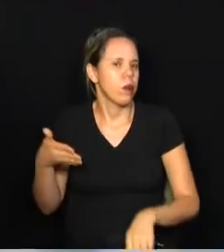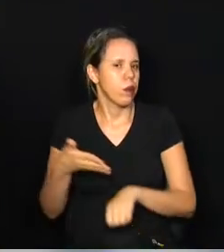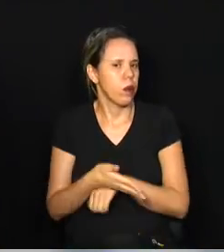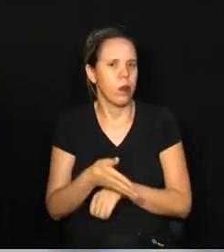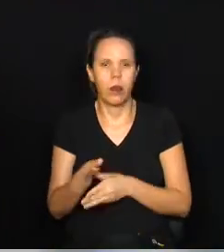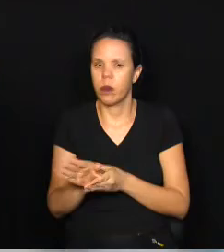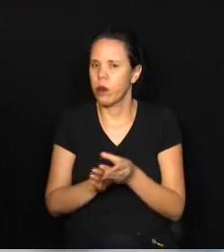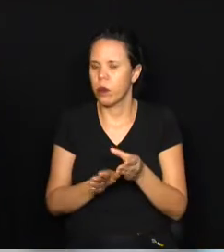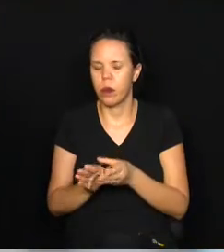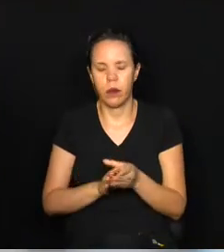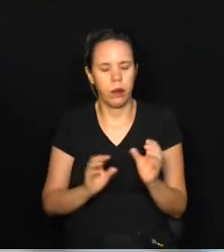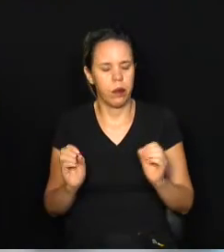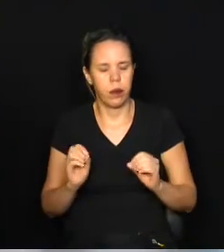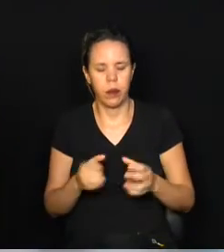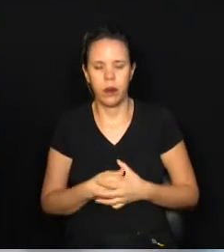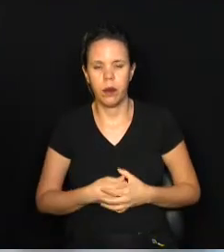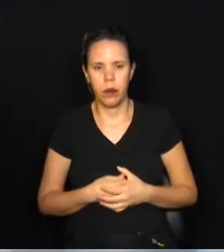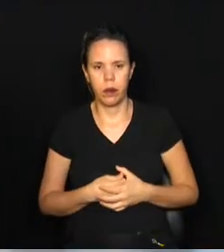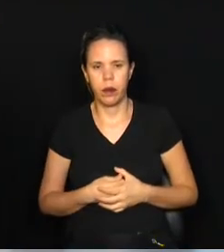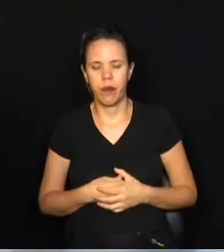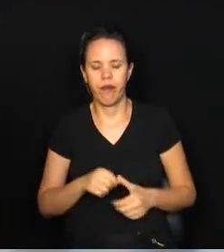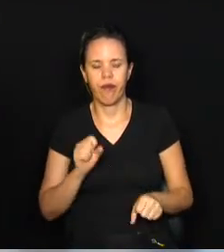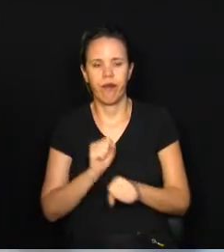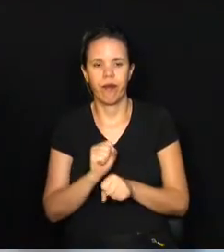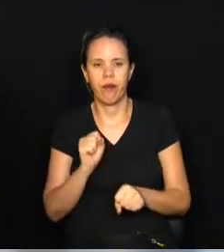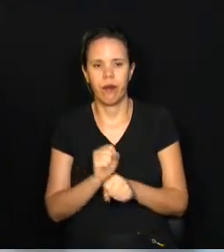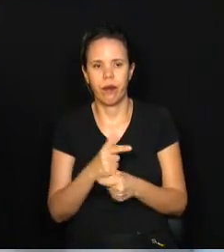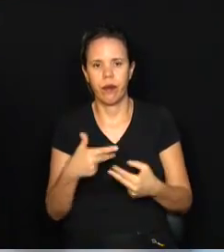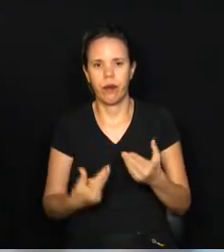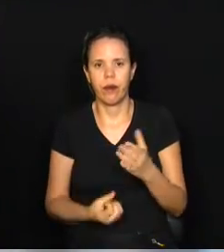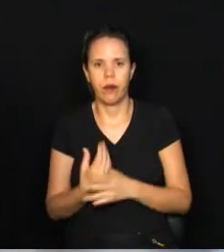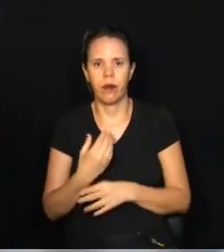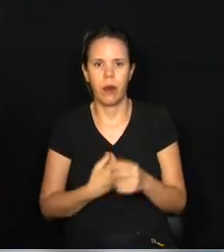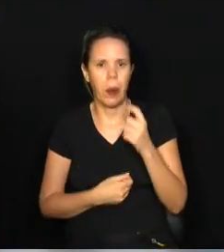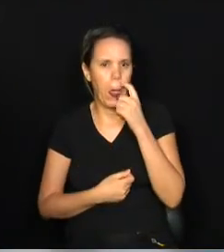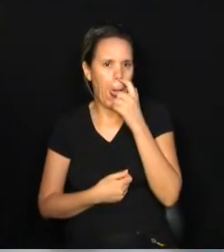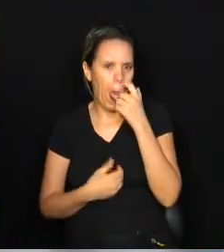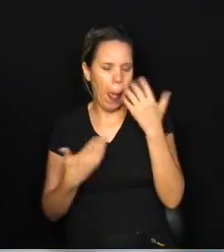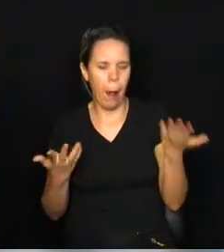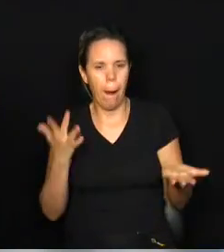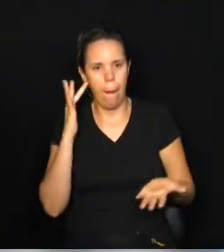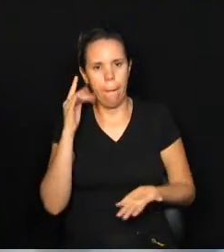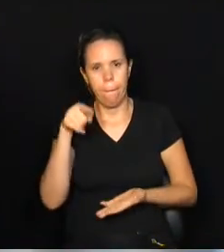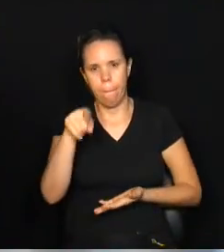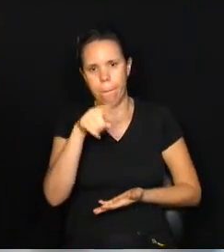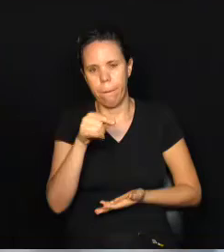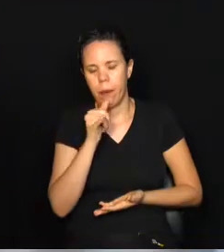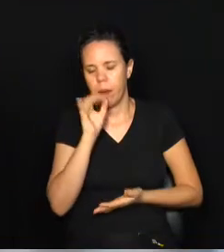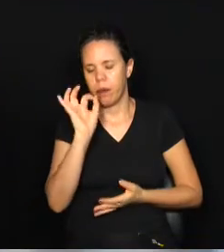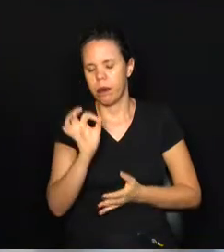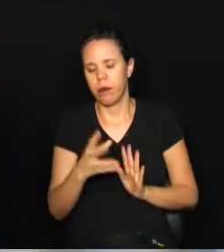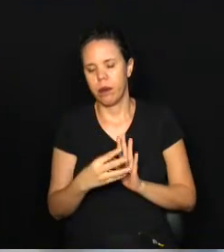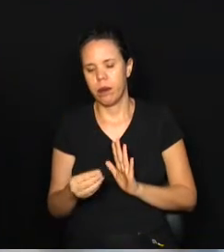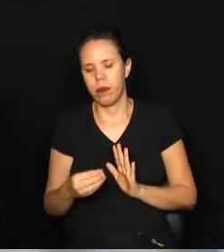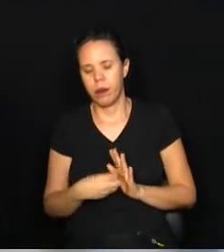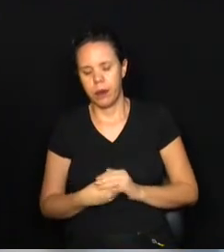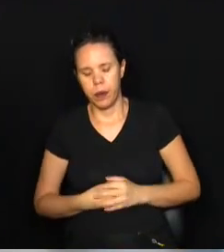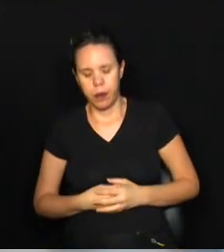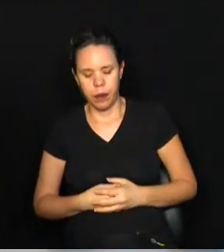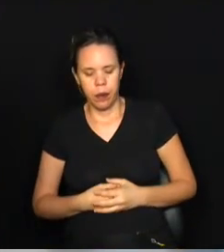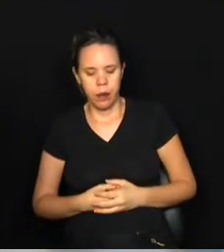que não participa e fica esperando que algo aconteça. Então, eu acho que o senhor é o exemplo,